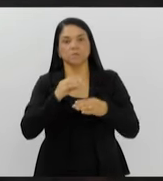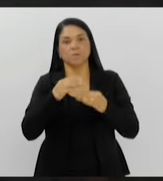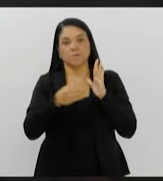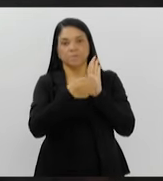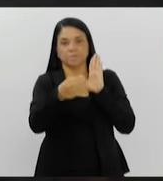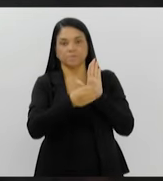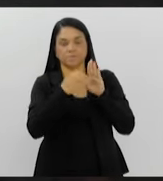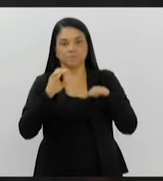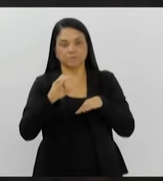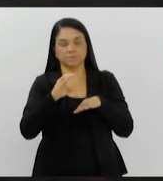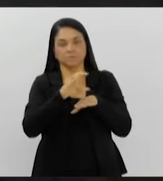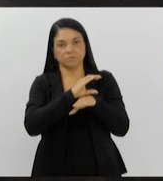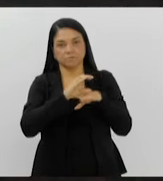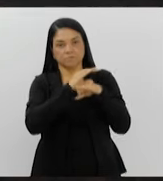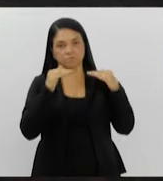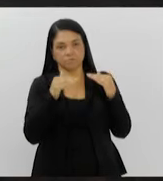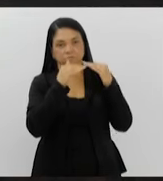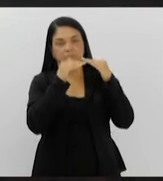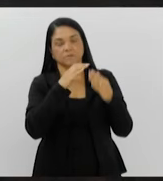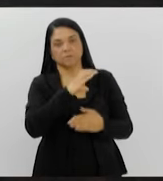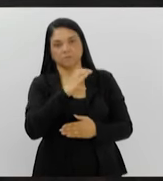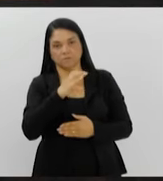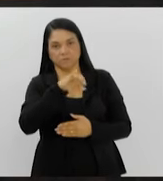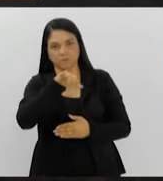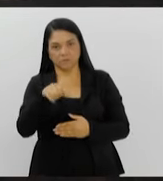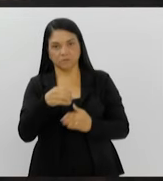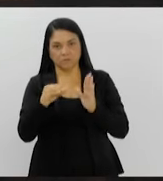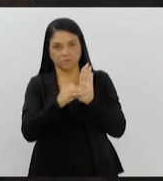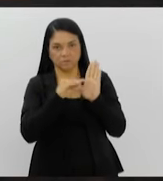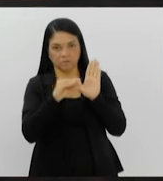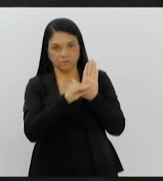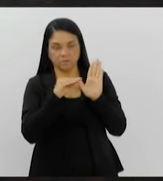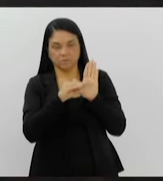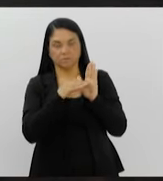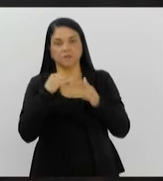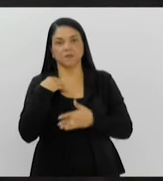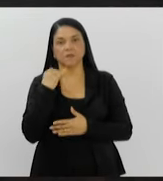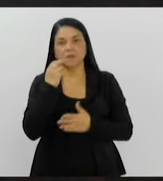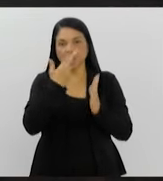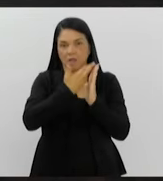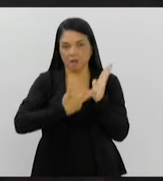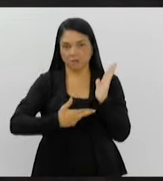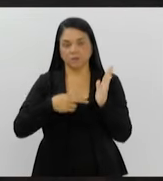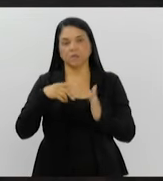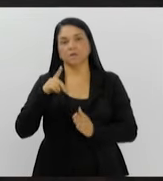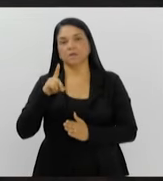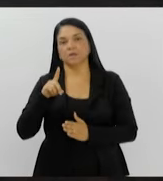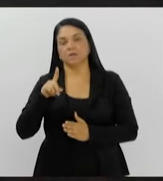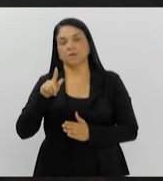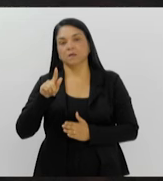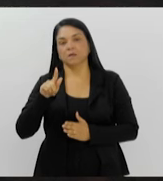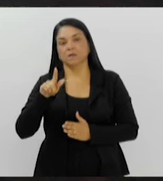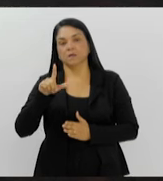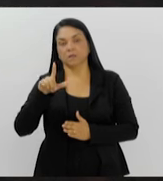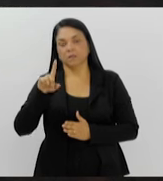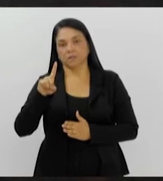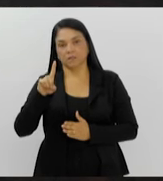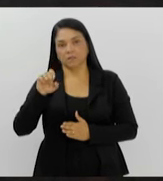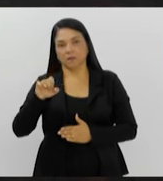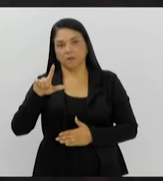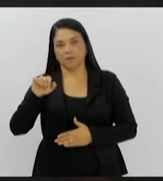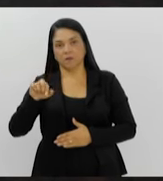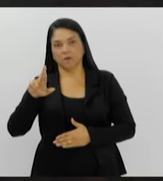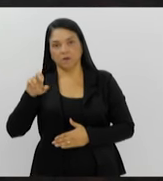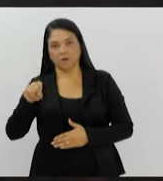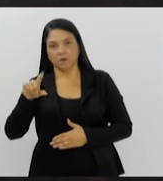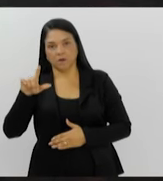justiça pela constitucionalidade emendas relatoria do deputado Guilherme deol pendendo de parecer da